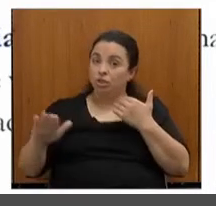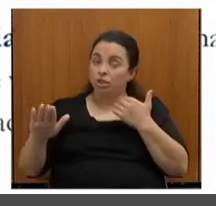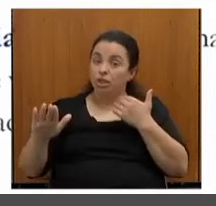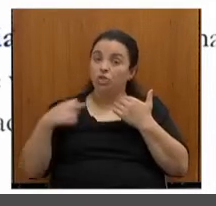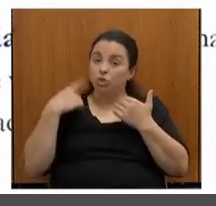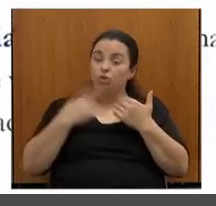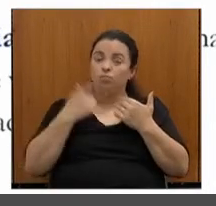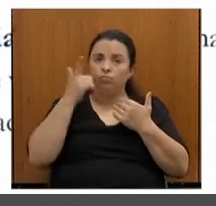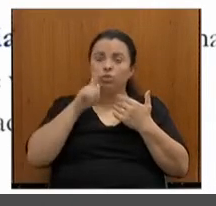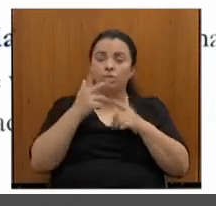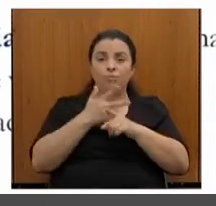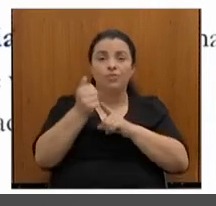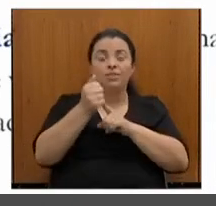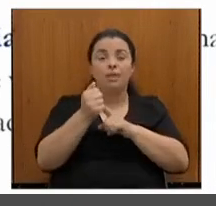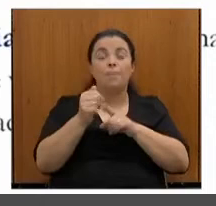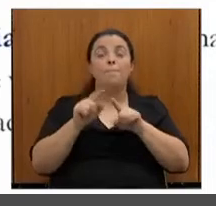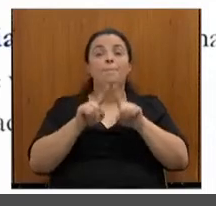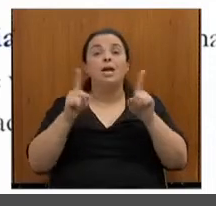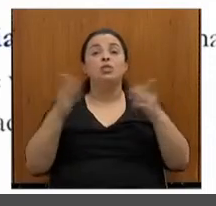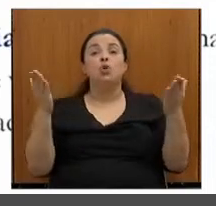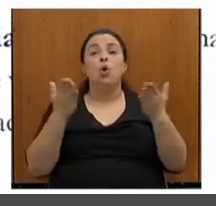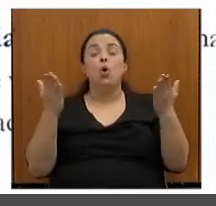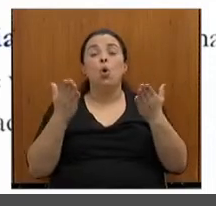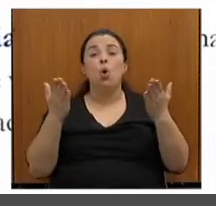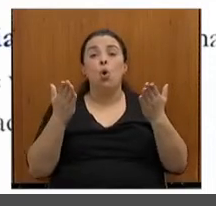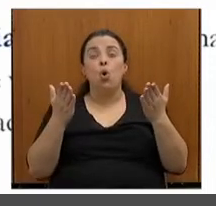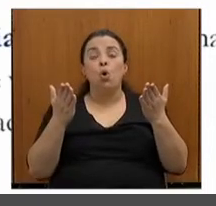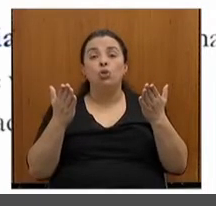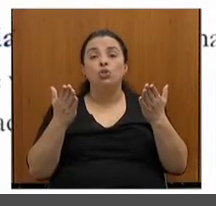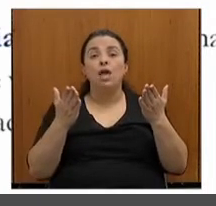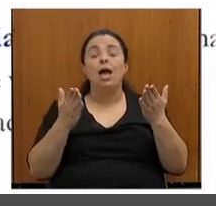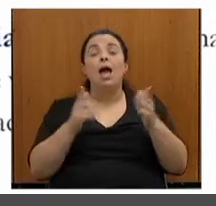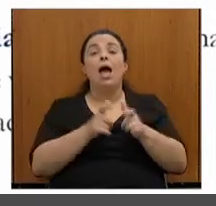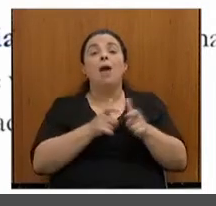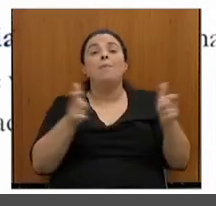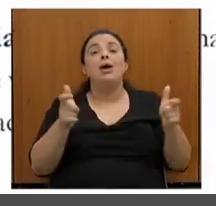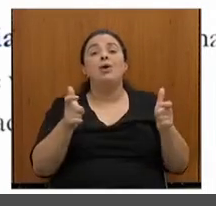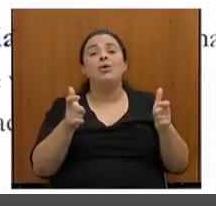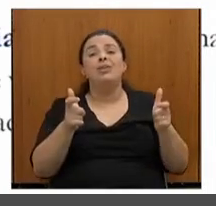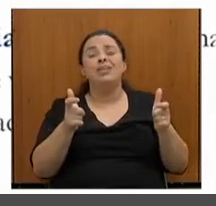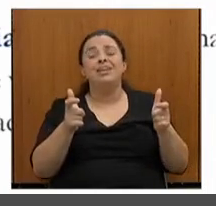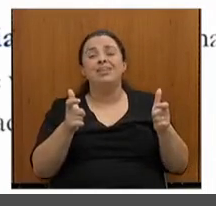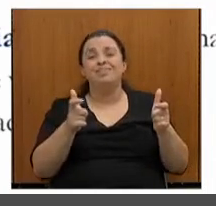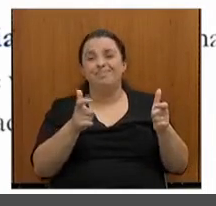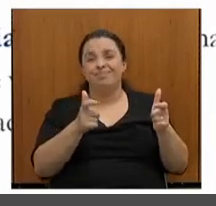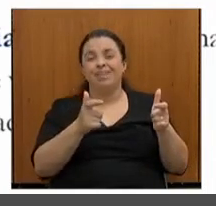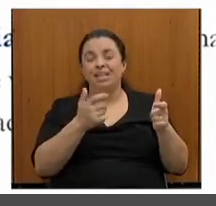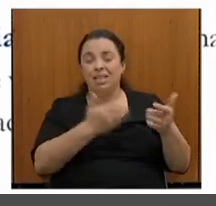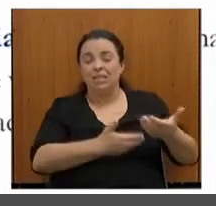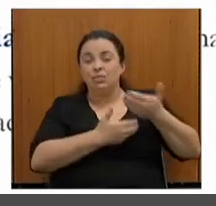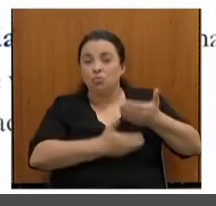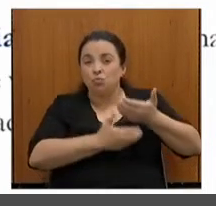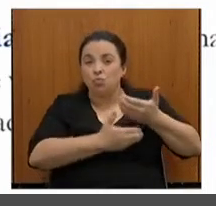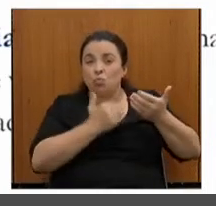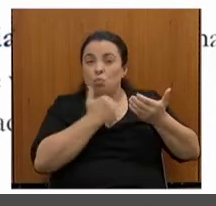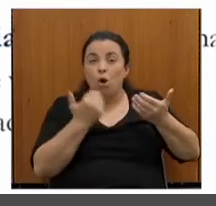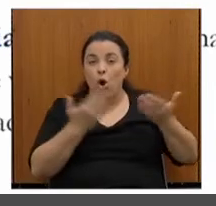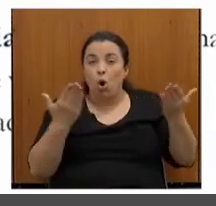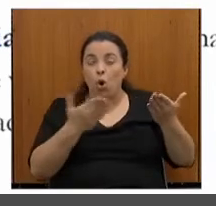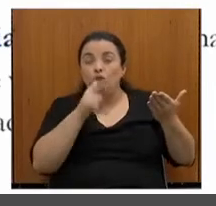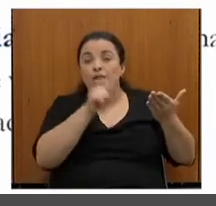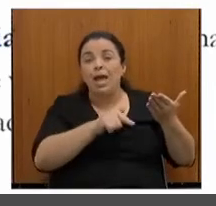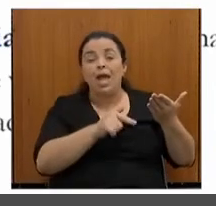da mortalidade infantil está concentrado onde? Está concentrado nos primeiros 27 dias de vida. É a